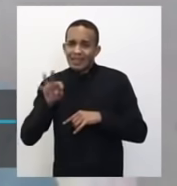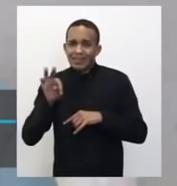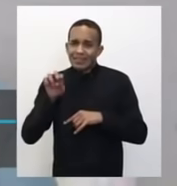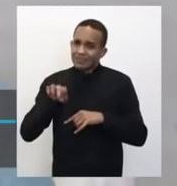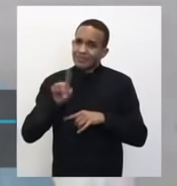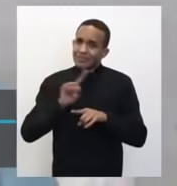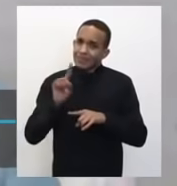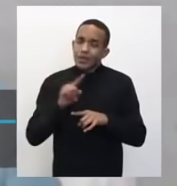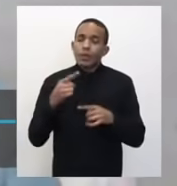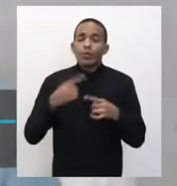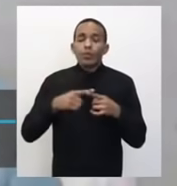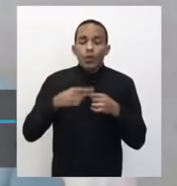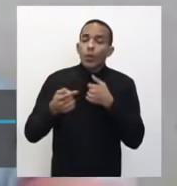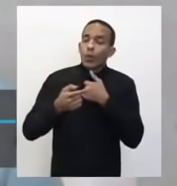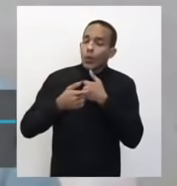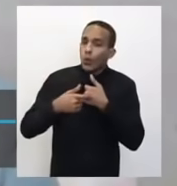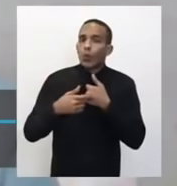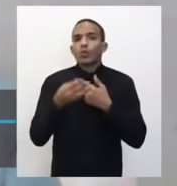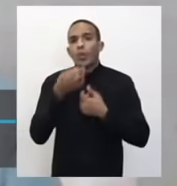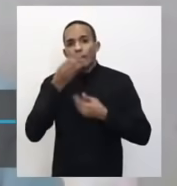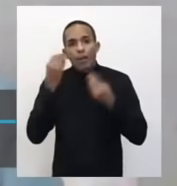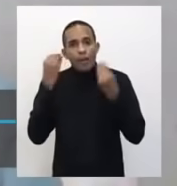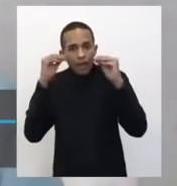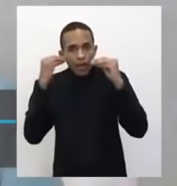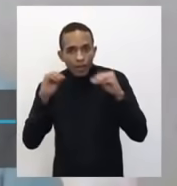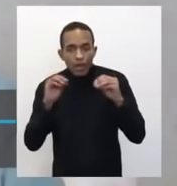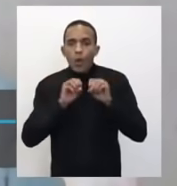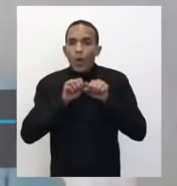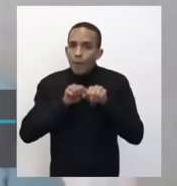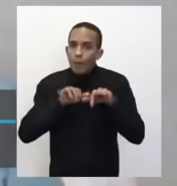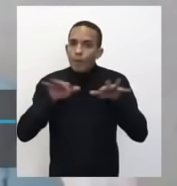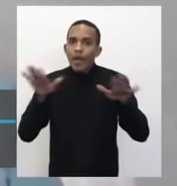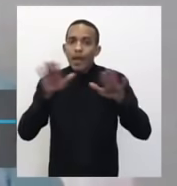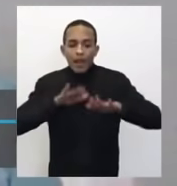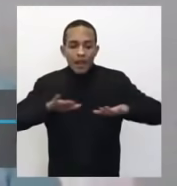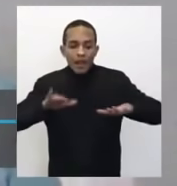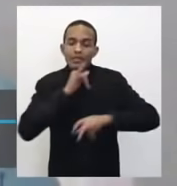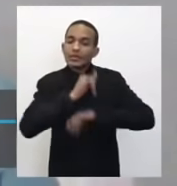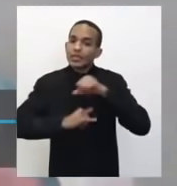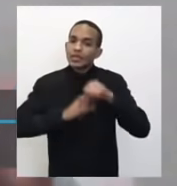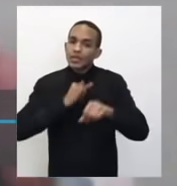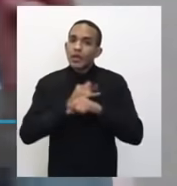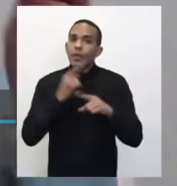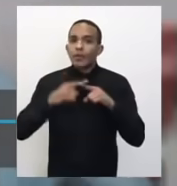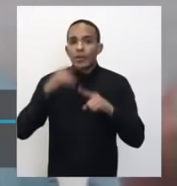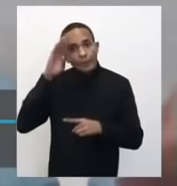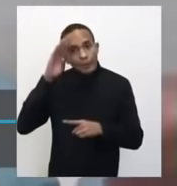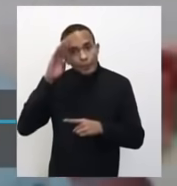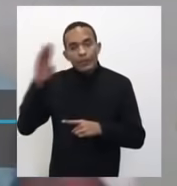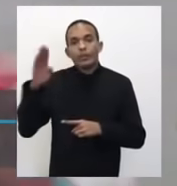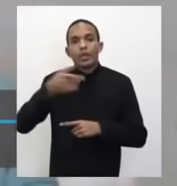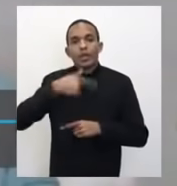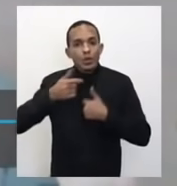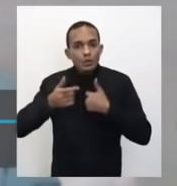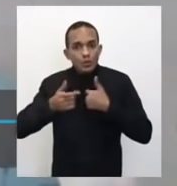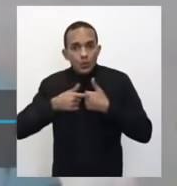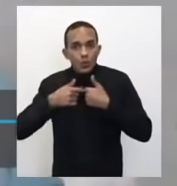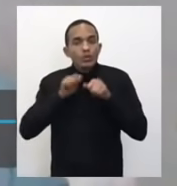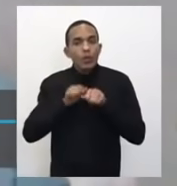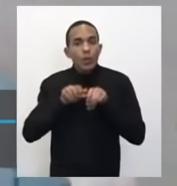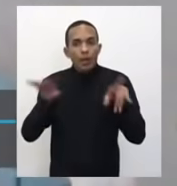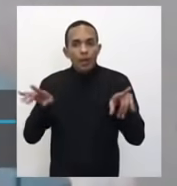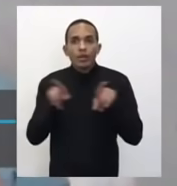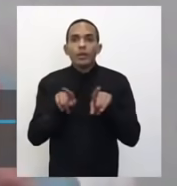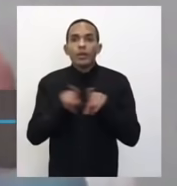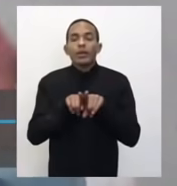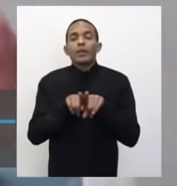A gente curte, comenta ou compartilha algo na internet, que é porque, principalmente quando a gente curte e compartilha,